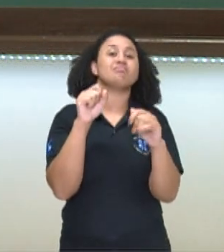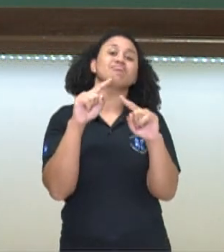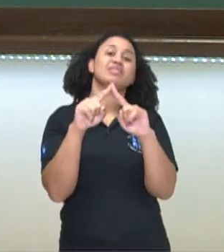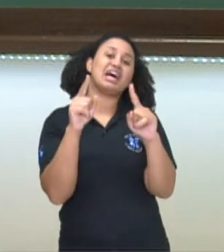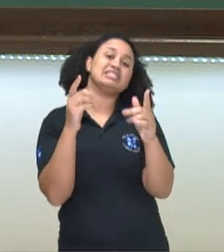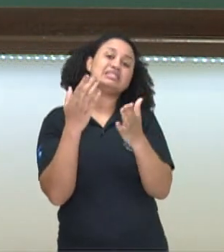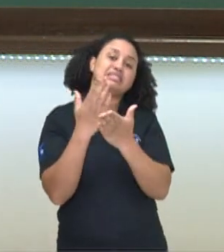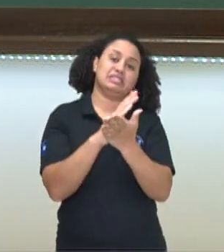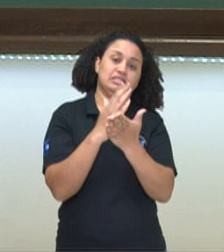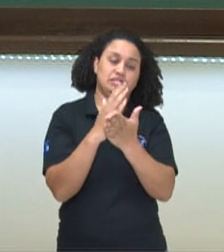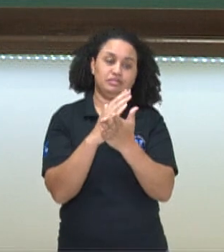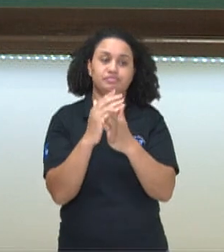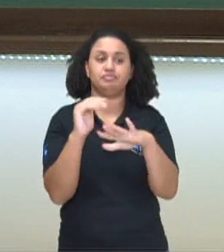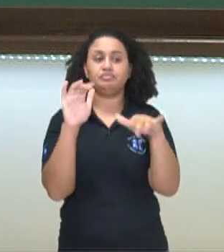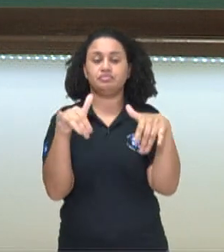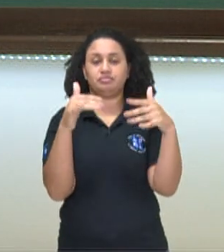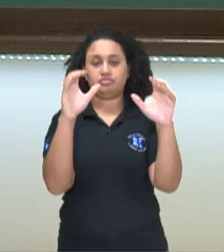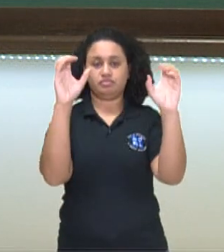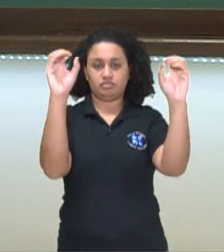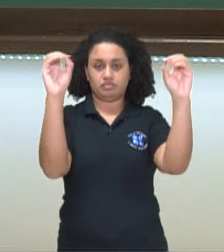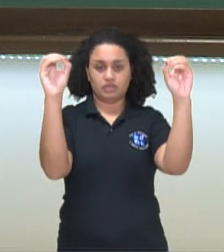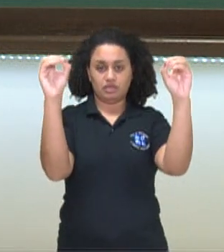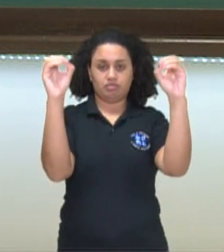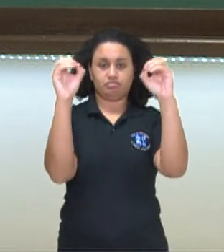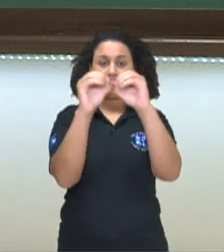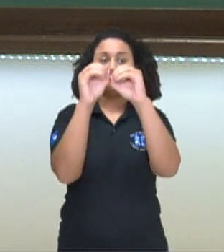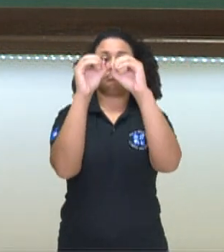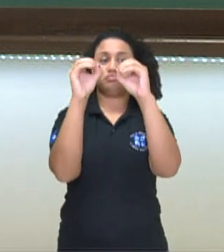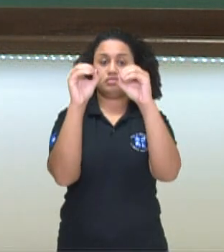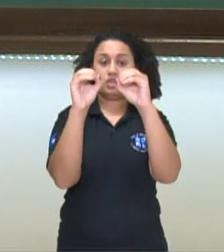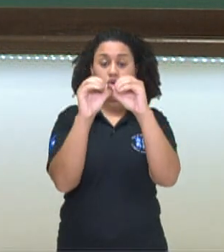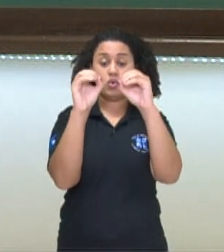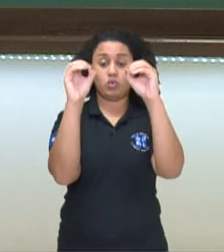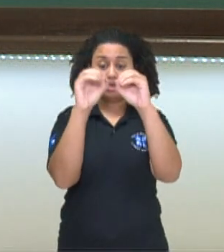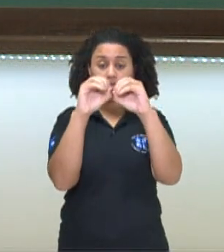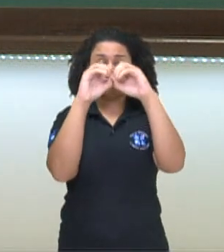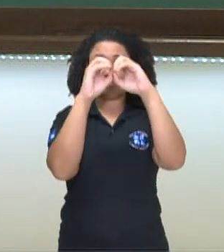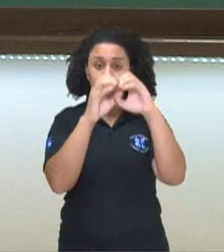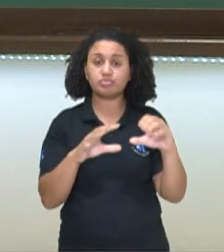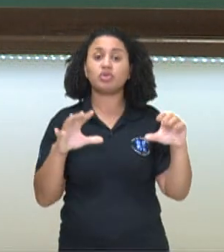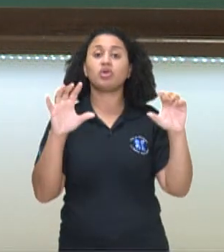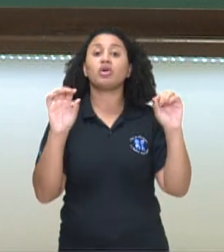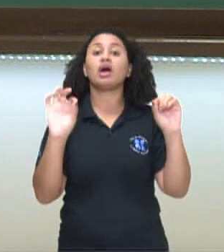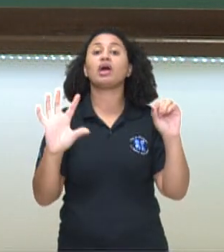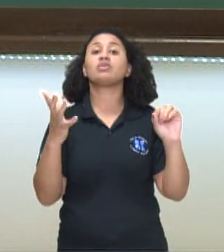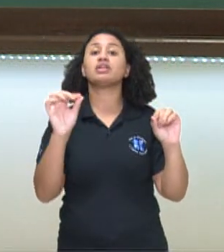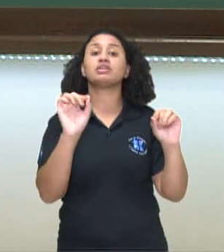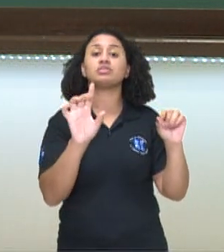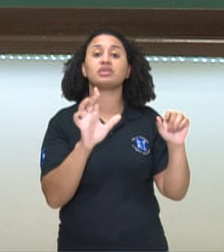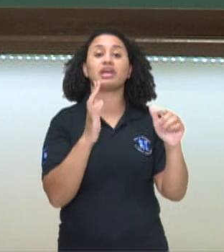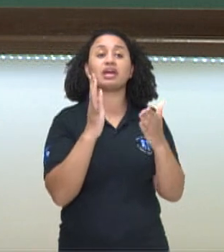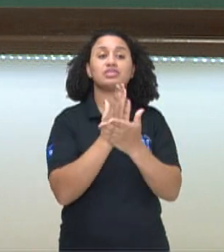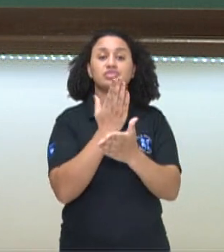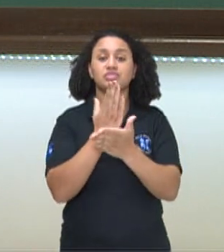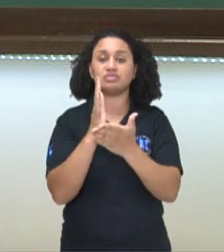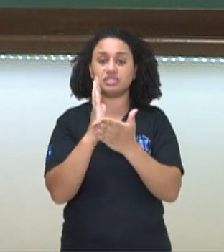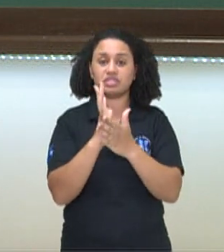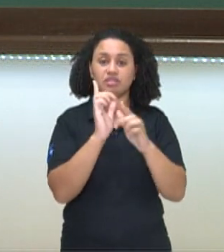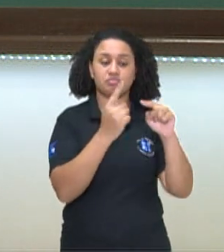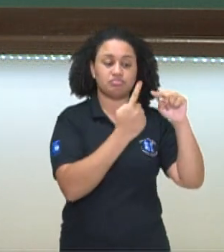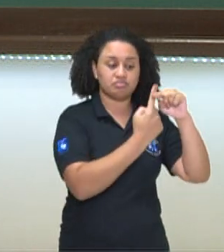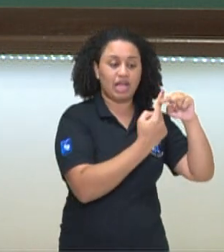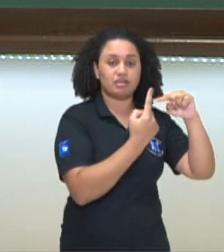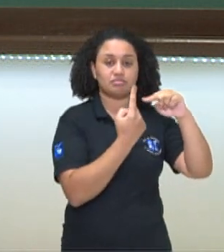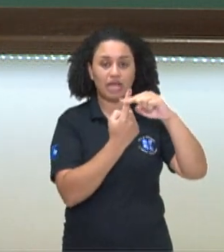parcialmente, ok? Então aqui eu vou encostar os dois corpos condutores, vai ocorrer totalmente a eletrização